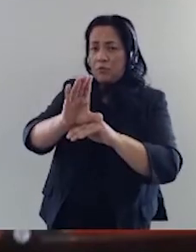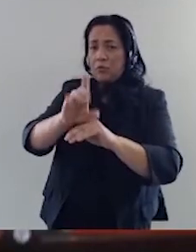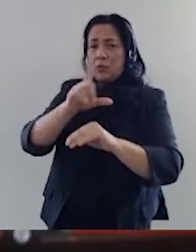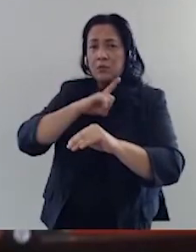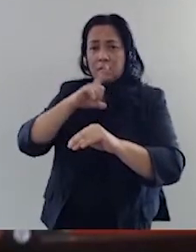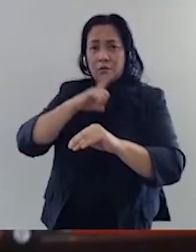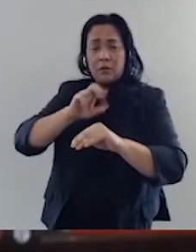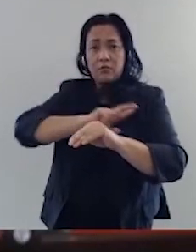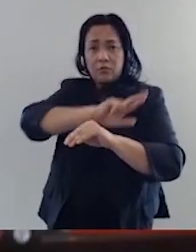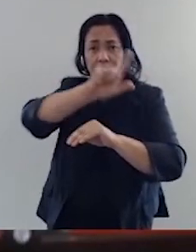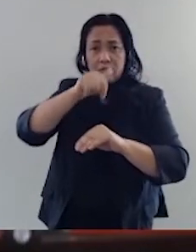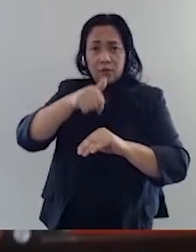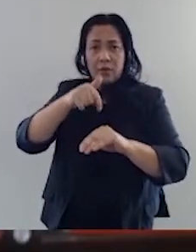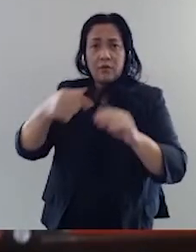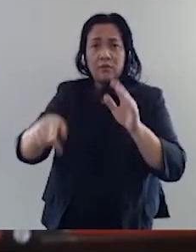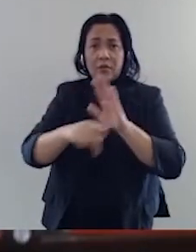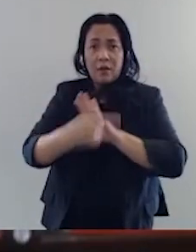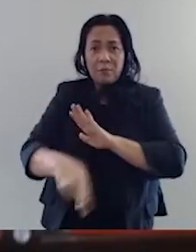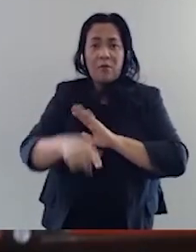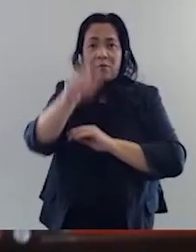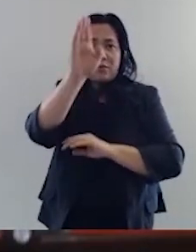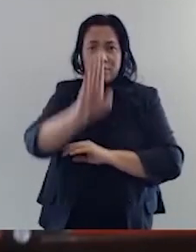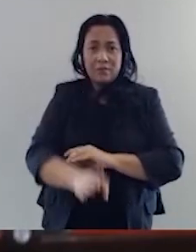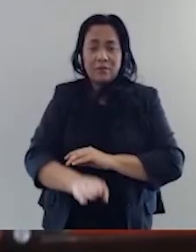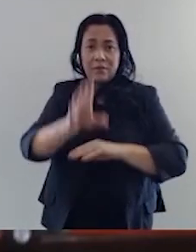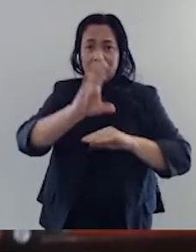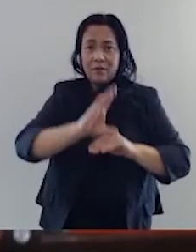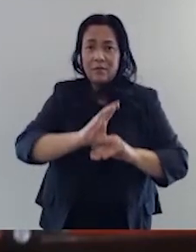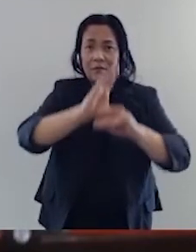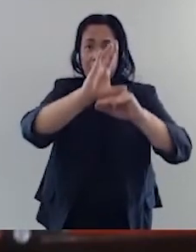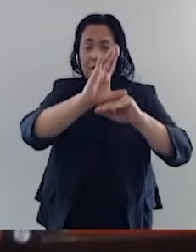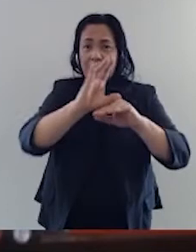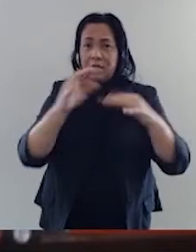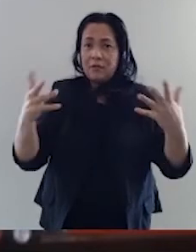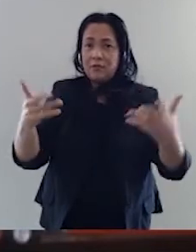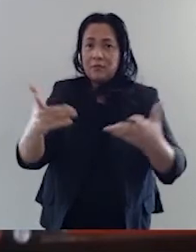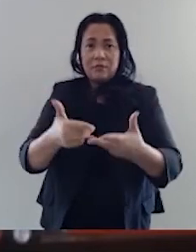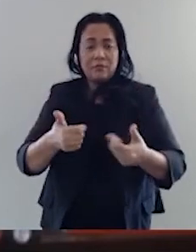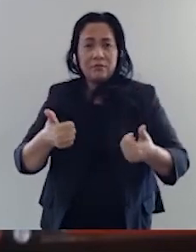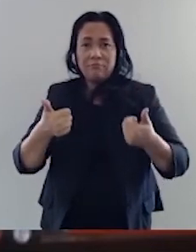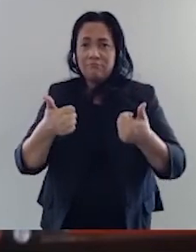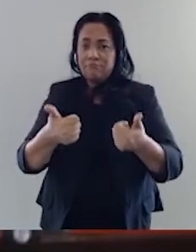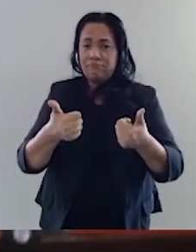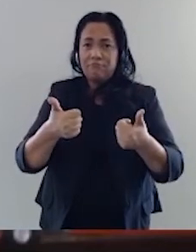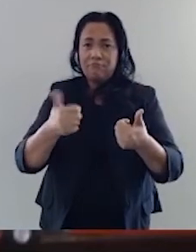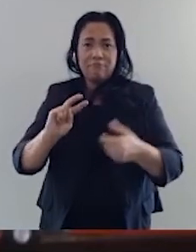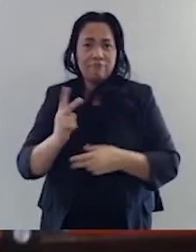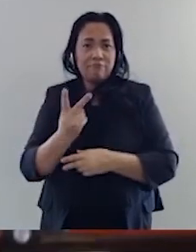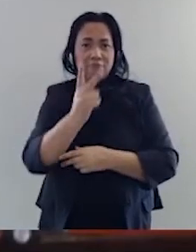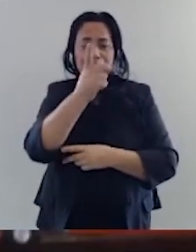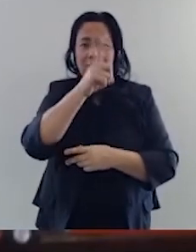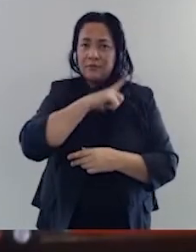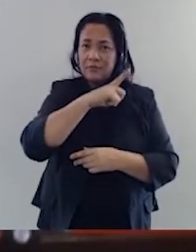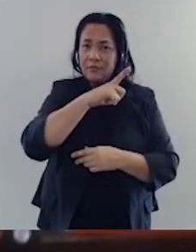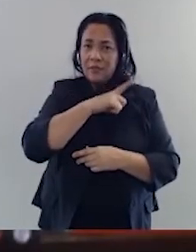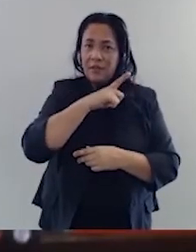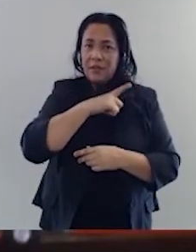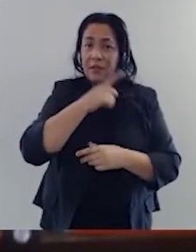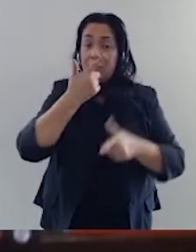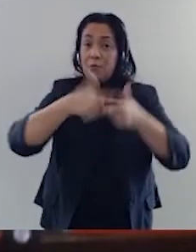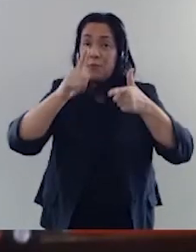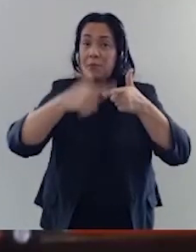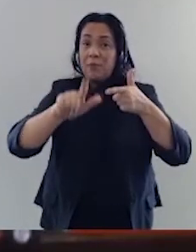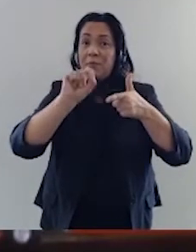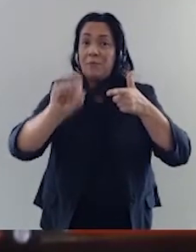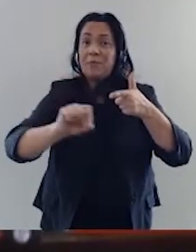La Costituzione brasiliana era una Costituzione molto, molto virtuosa. Il problema é a eficácia. Então,